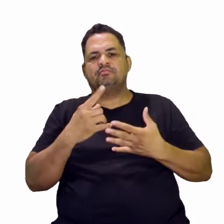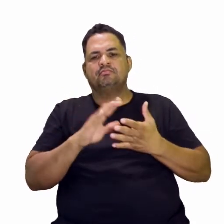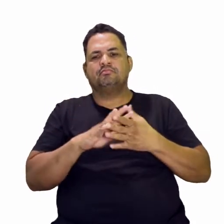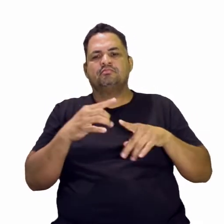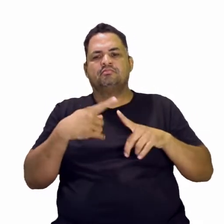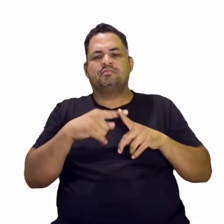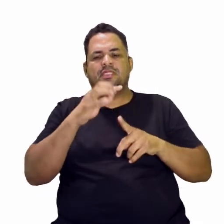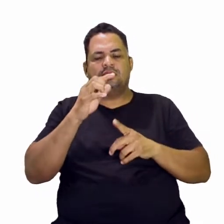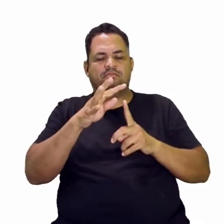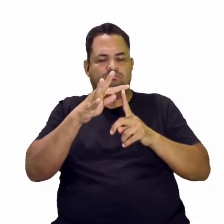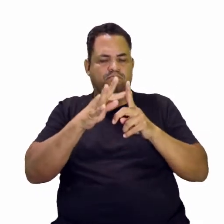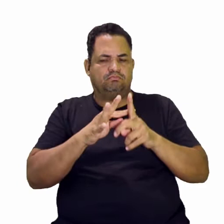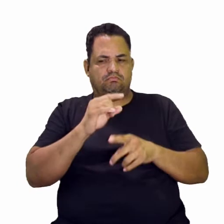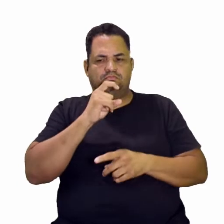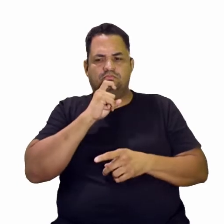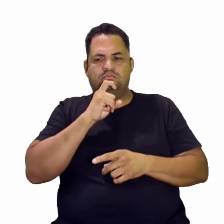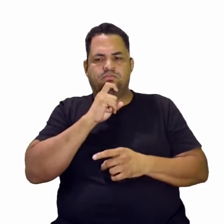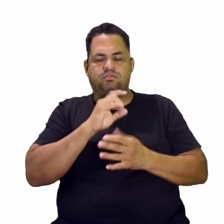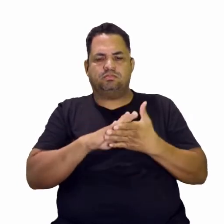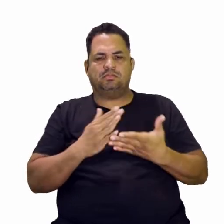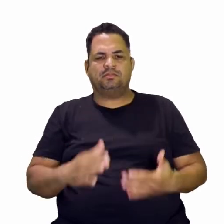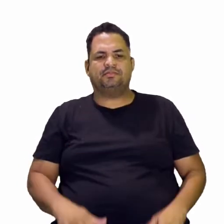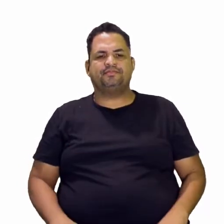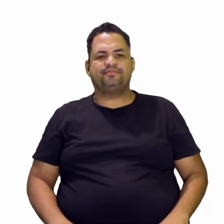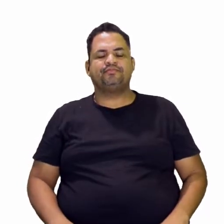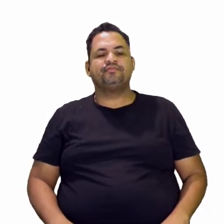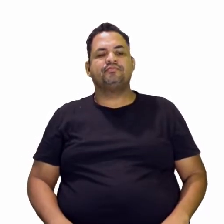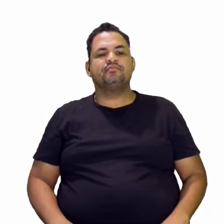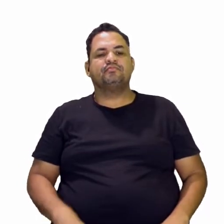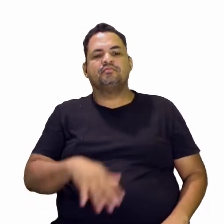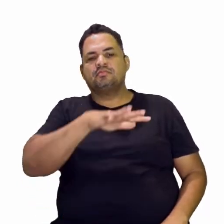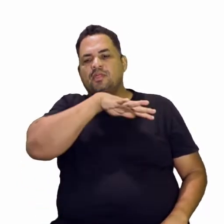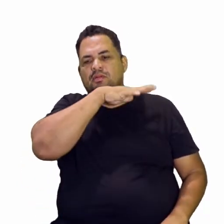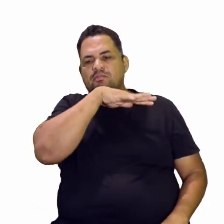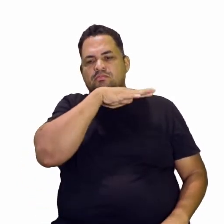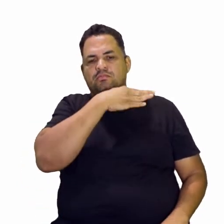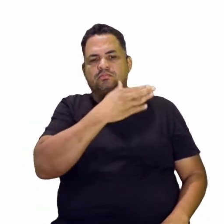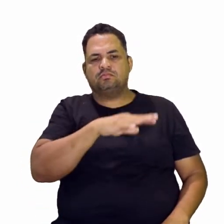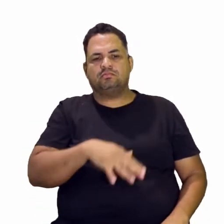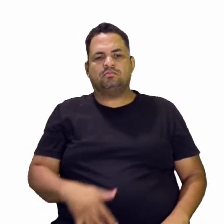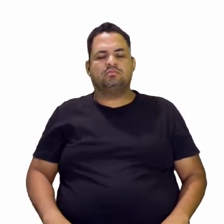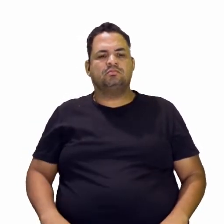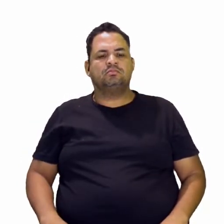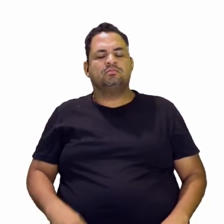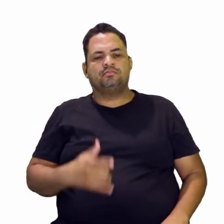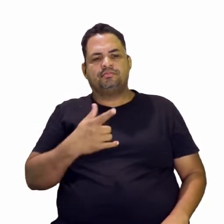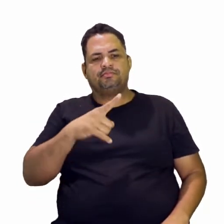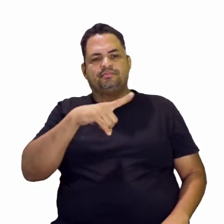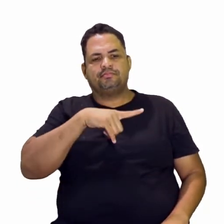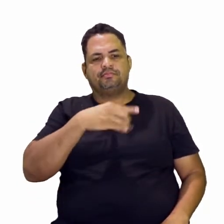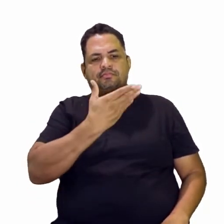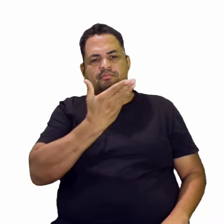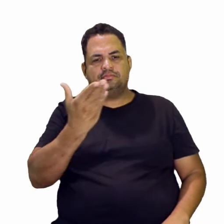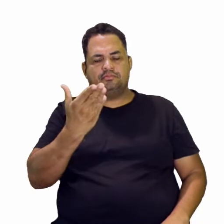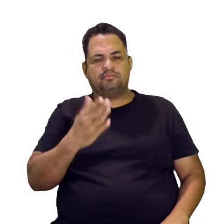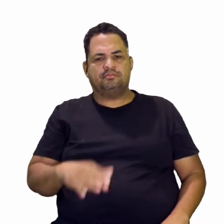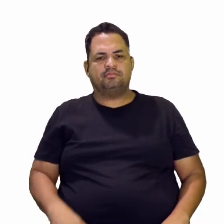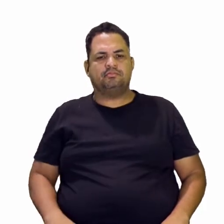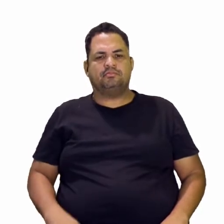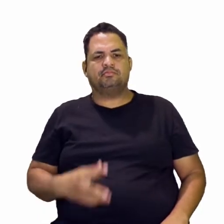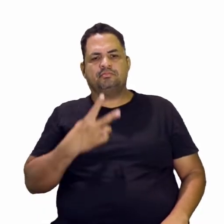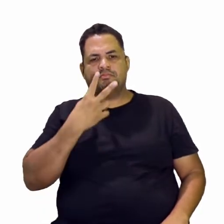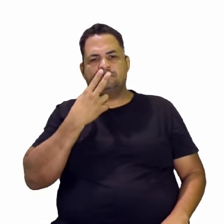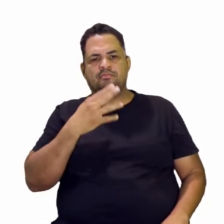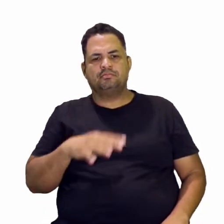às baixas temperaturas, tá bom? Então, esses aqui são esses animais leões marinhos. E aí você pode dizer, professor, parece uma